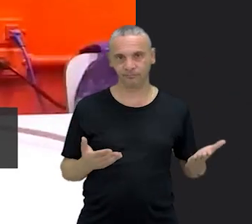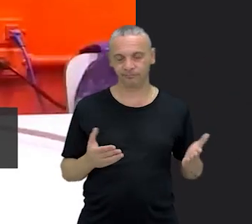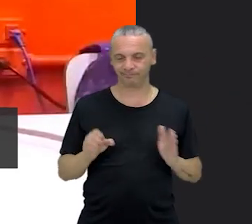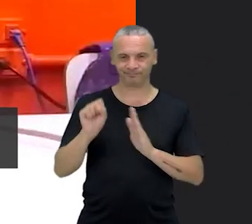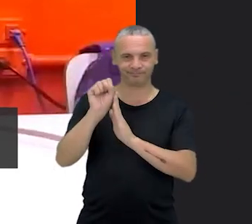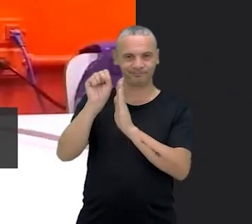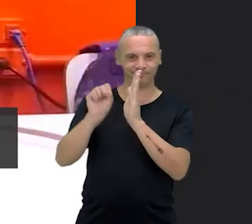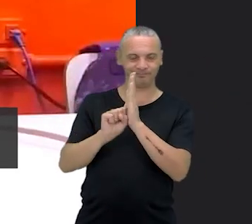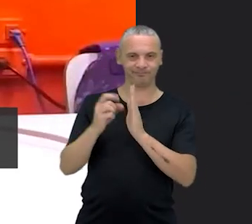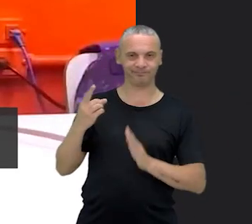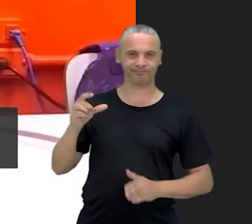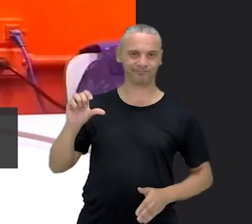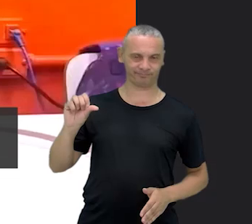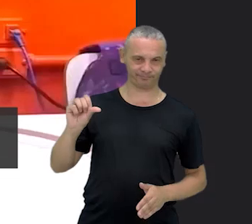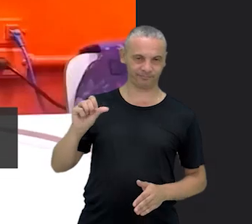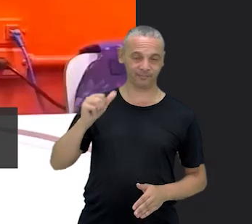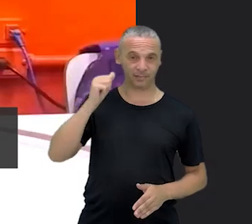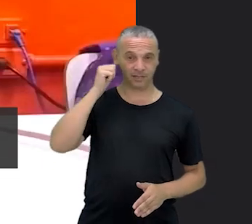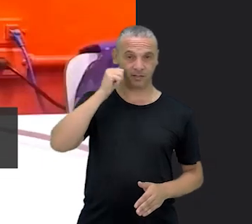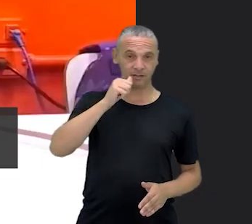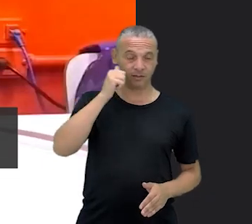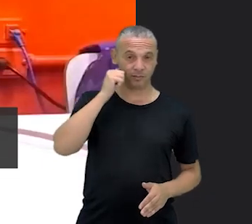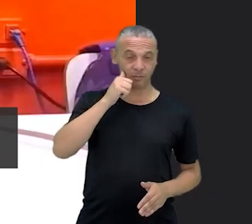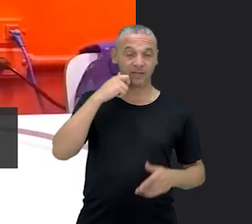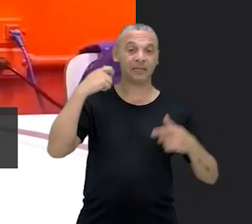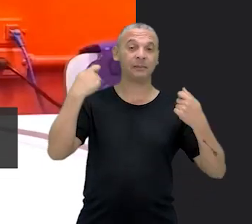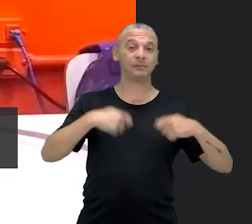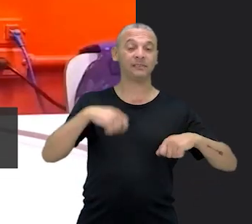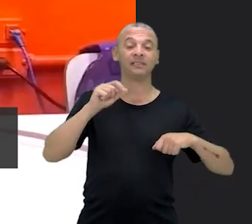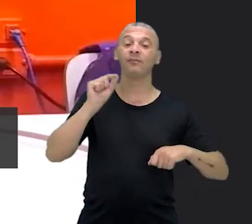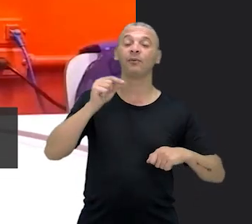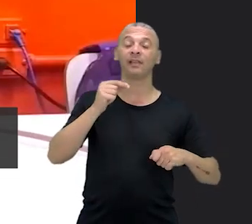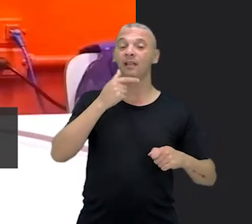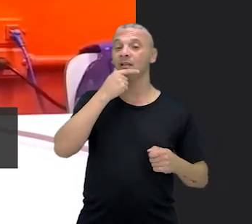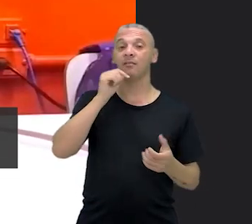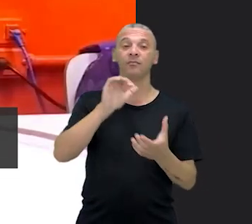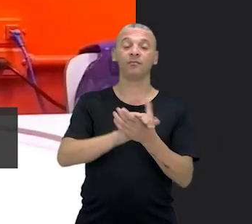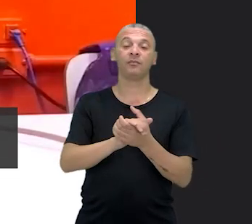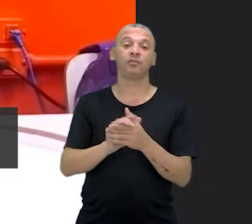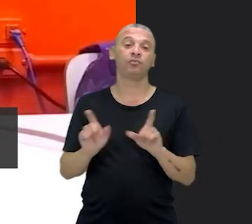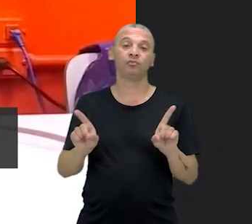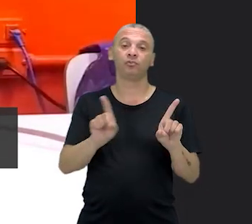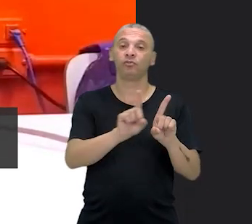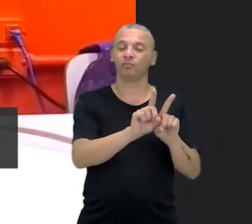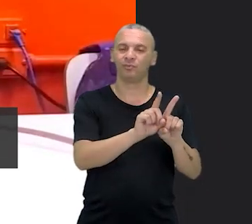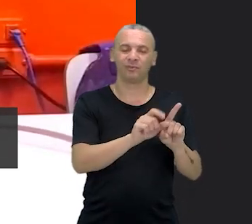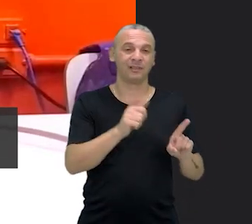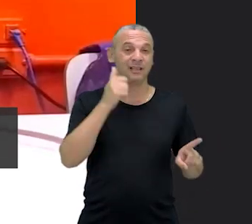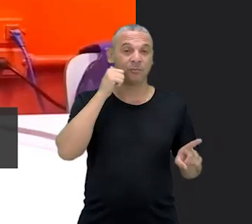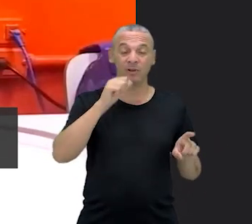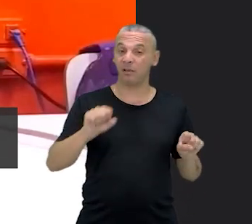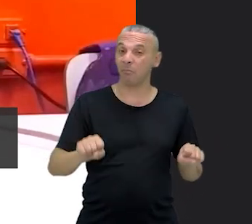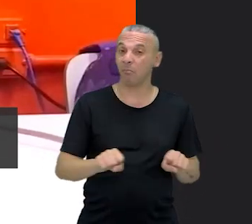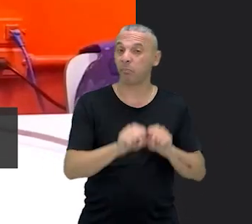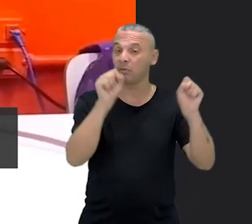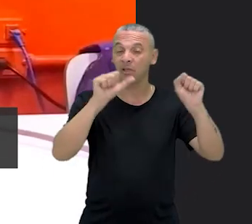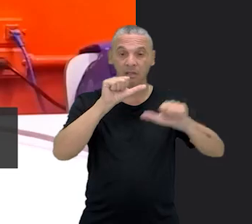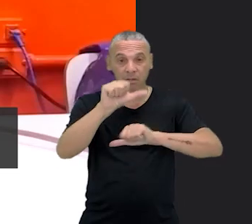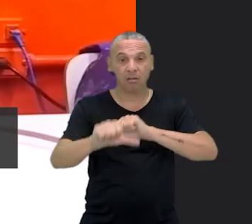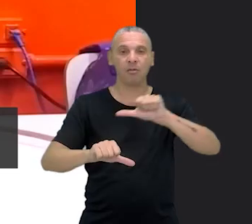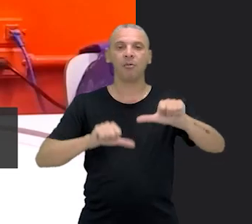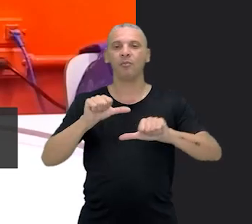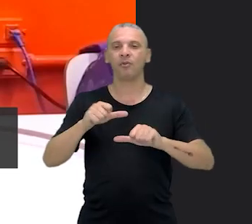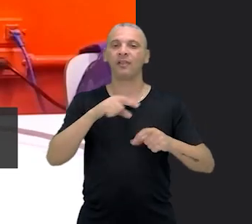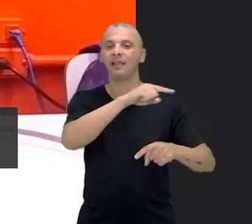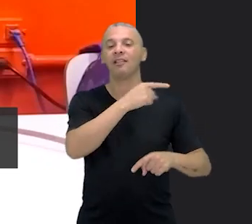XIX, uma mulher ser completa, ela tinha que ter um marido, né? Ela rompeu isso, porque ela pôde escolher com quem